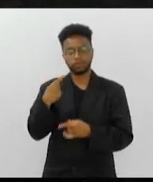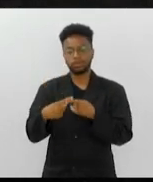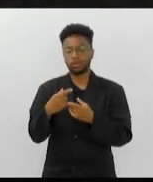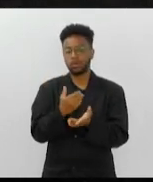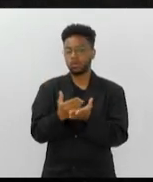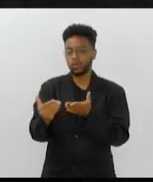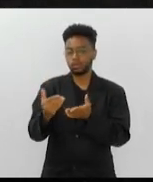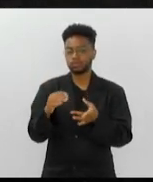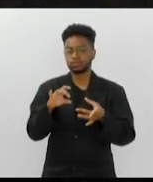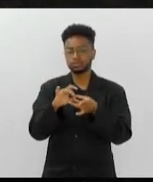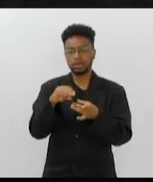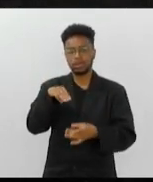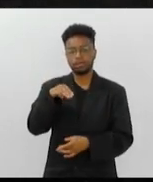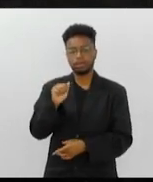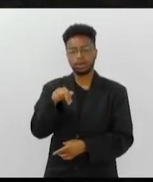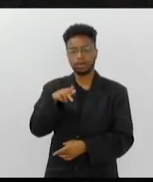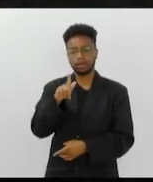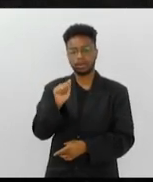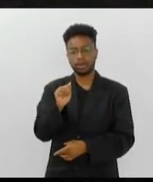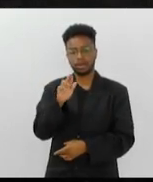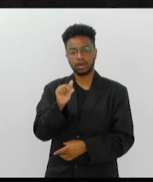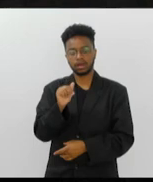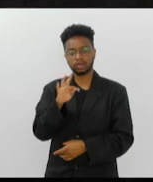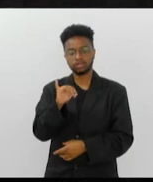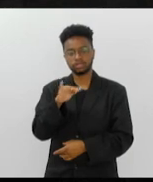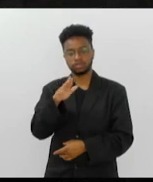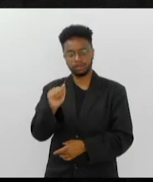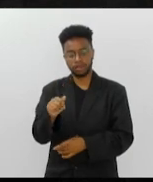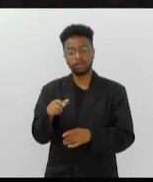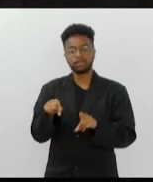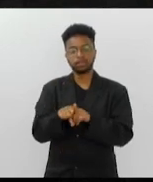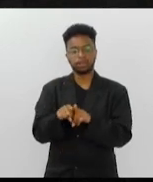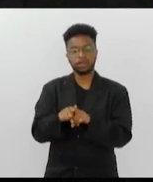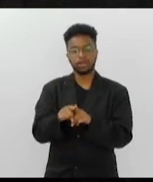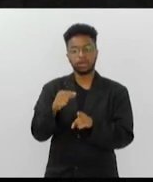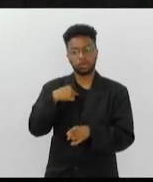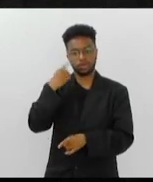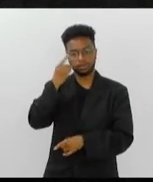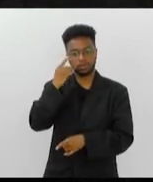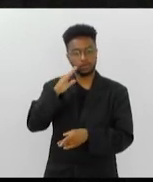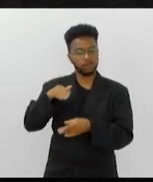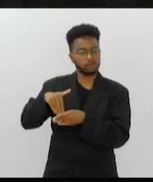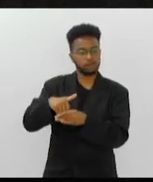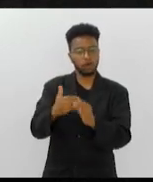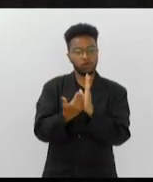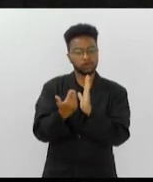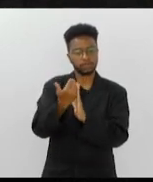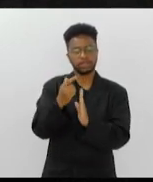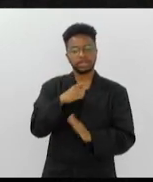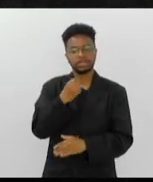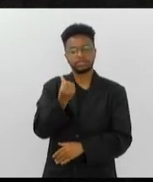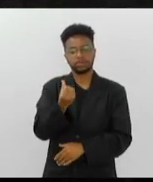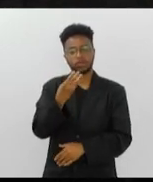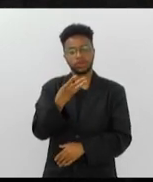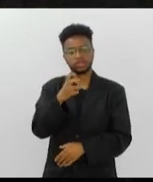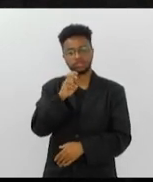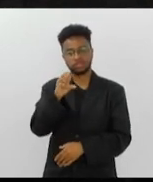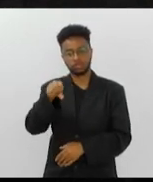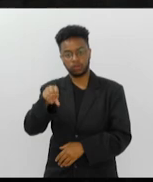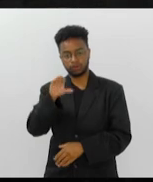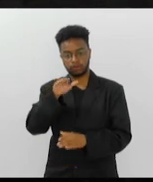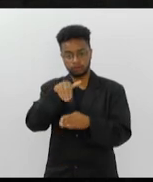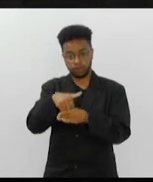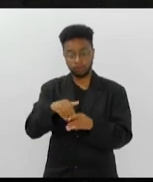por Mangaratiba. Com muito orgulho, fomos deputado mais votado da história de Mangaratiba, com 6.459 votos. E